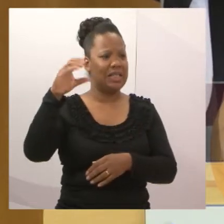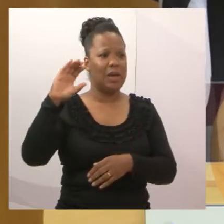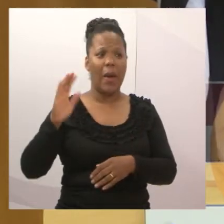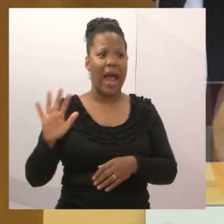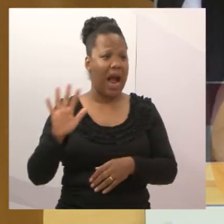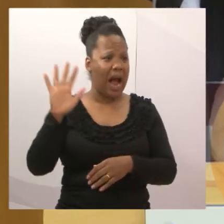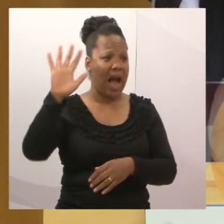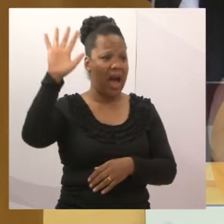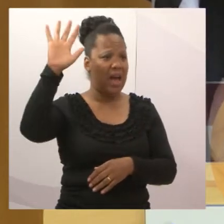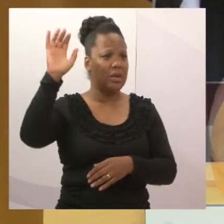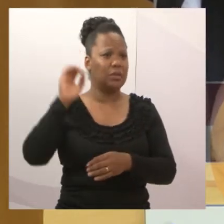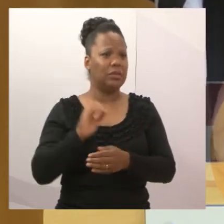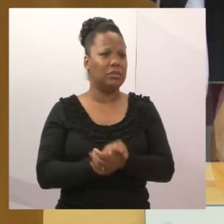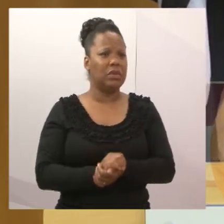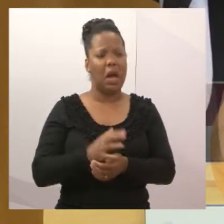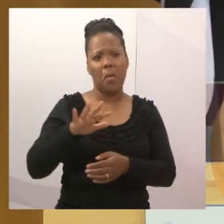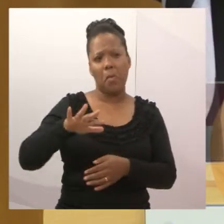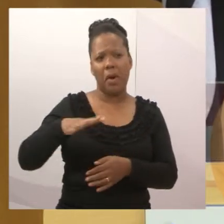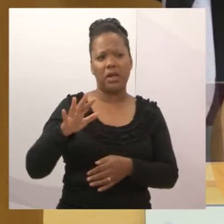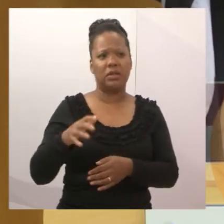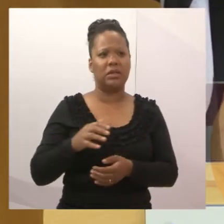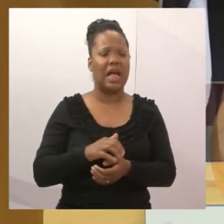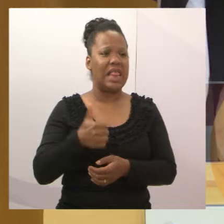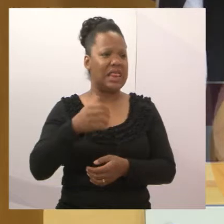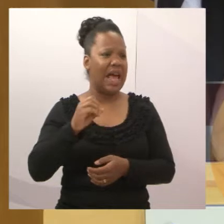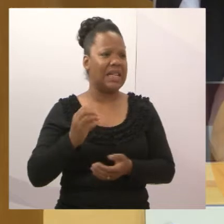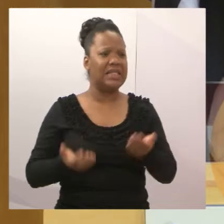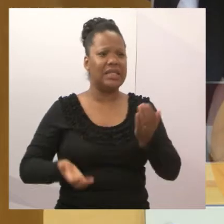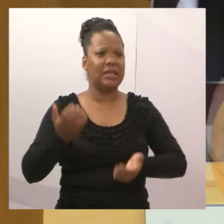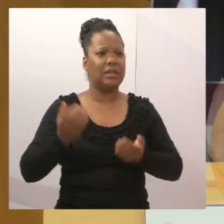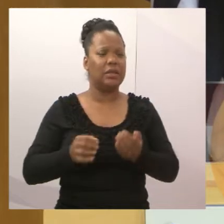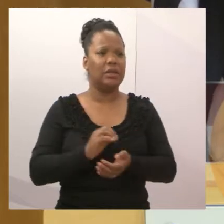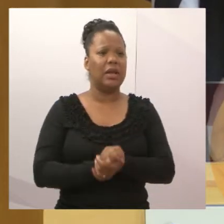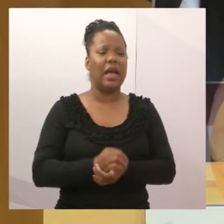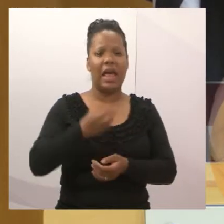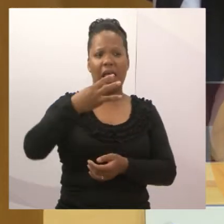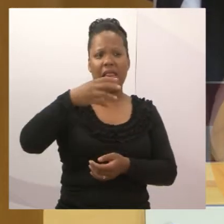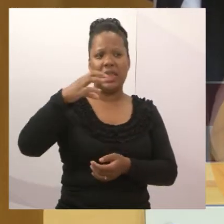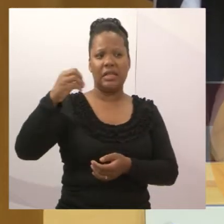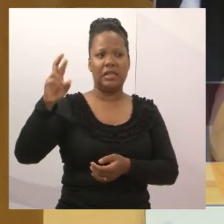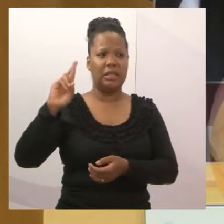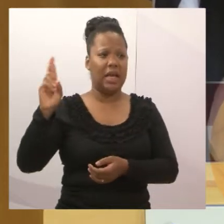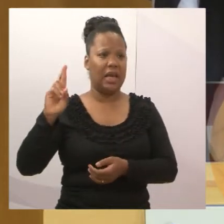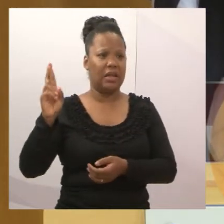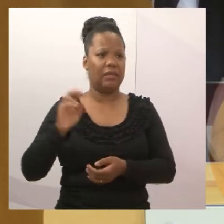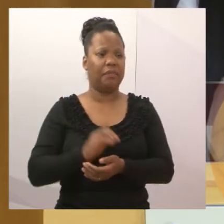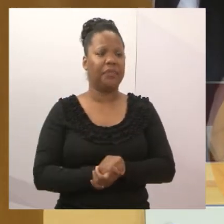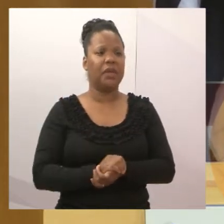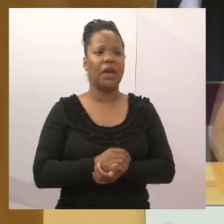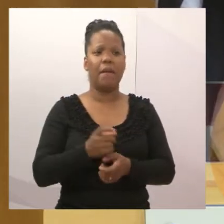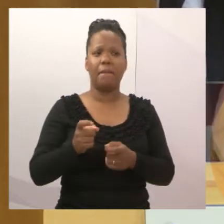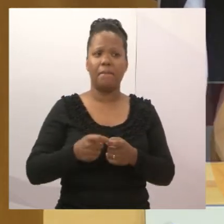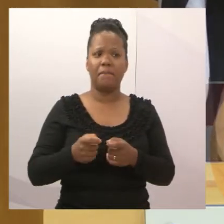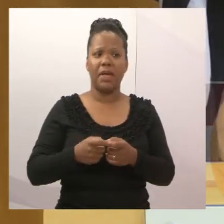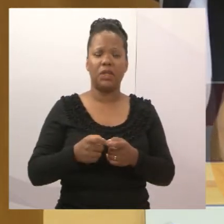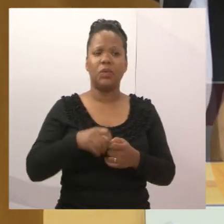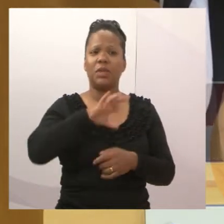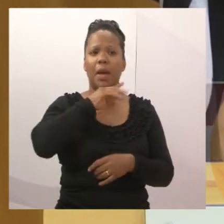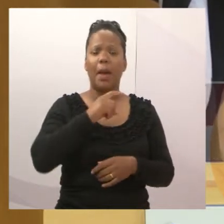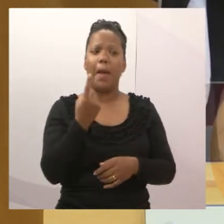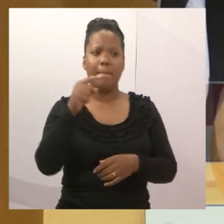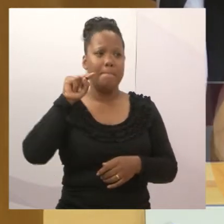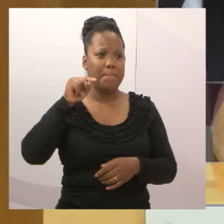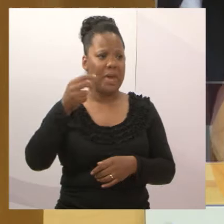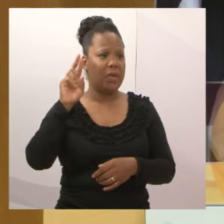A castração de um animal, mais ou menos de 10 quilos, ele custa em torno de R$300. Tem alguns veterinários que costumam pedir em torno de R$1.000